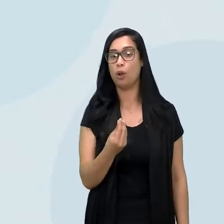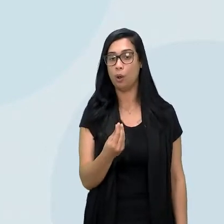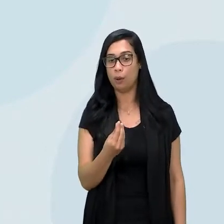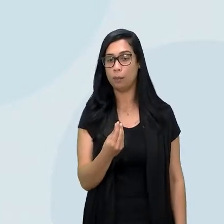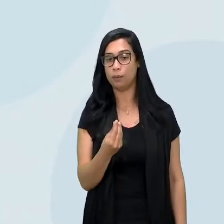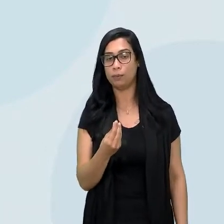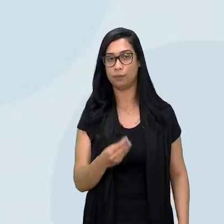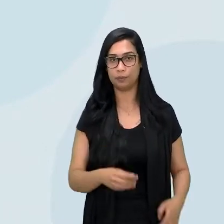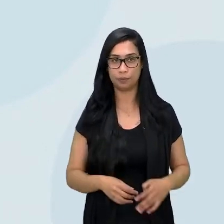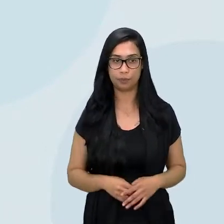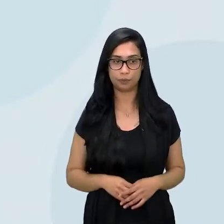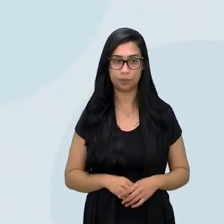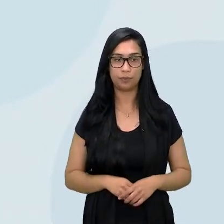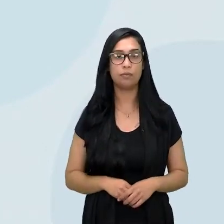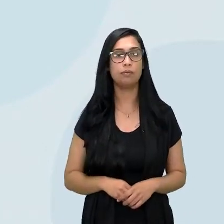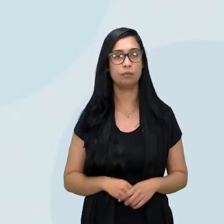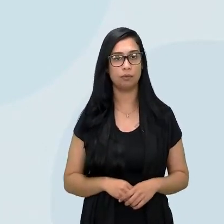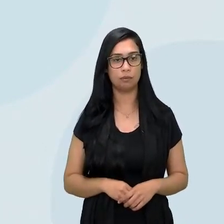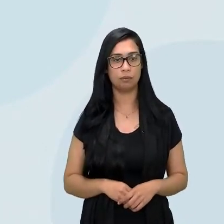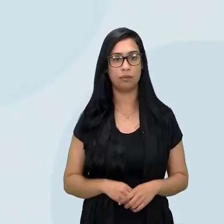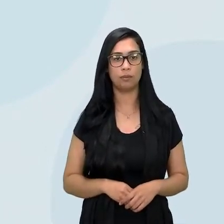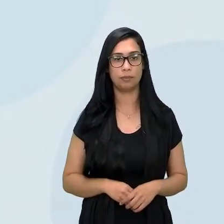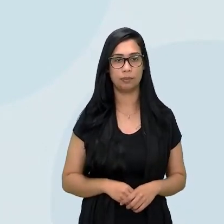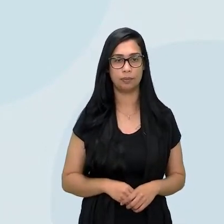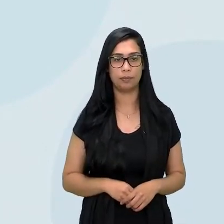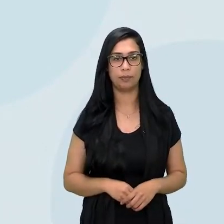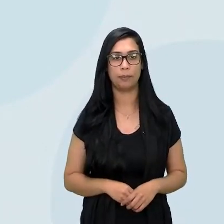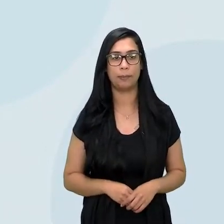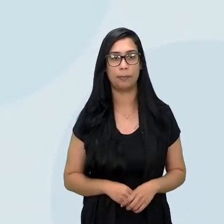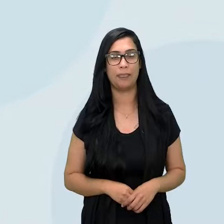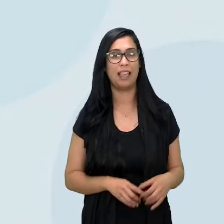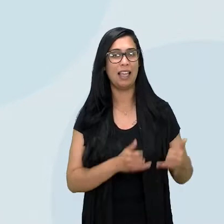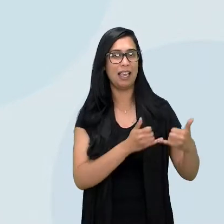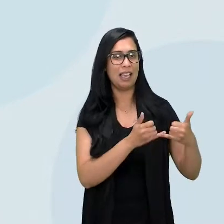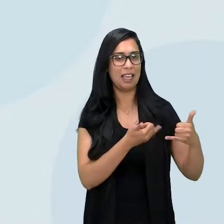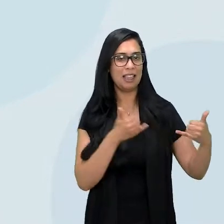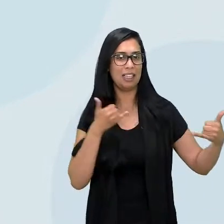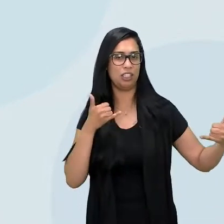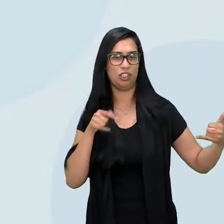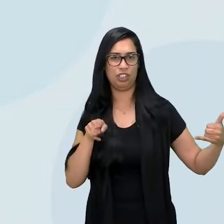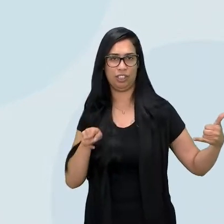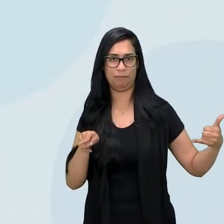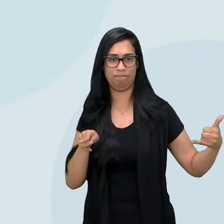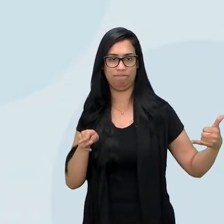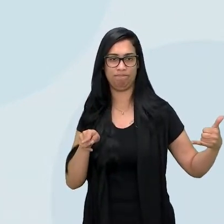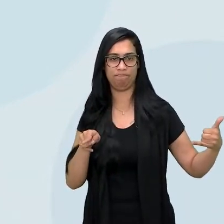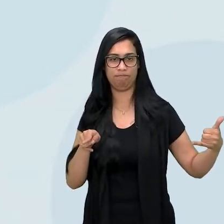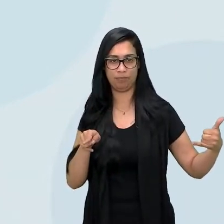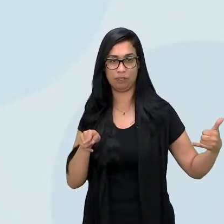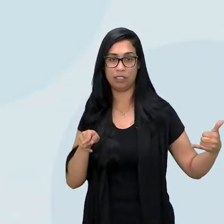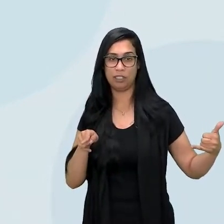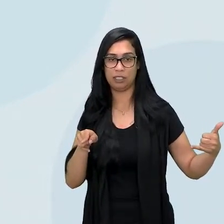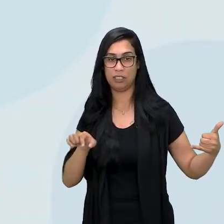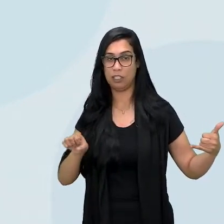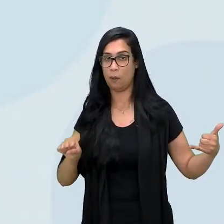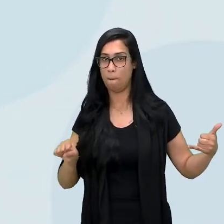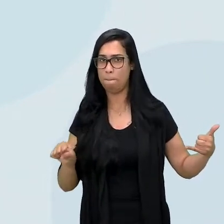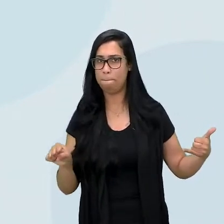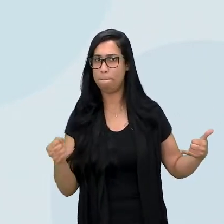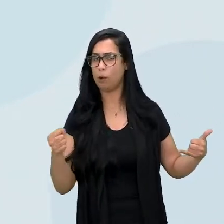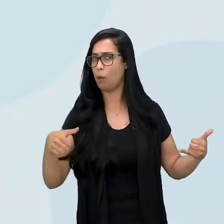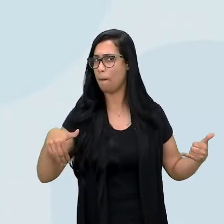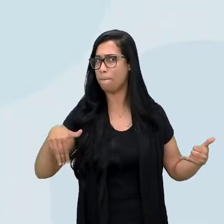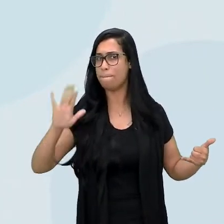gente tem uma ligação grande, né? Essas duas coisas. A energia, eu disse que é a moeda de troca que o universo cobra para a